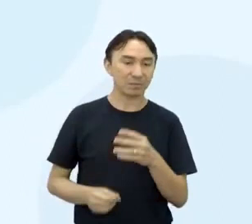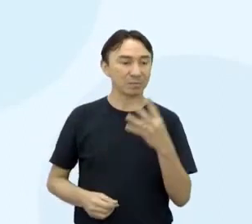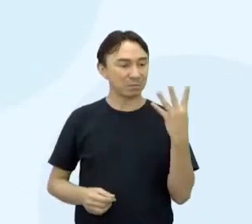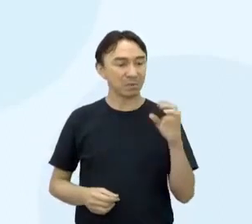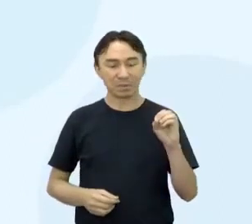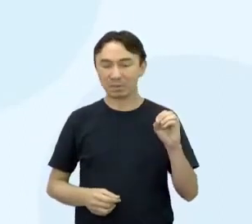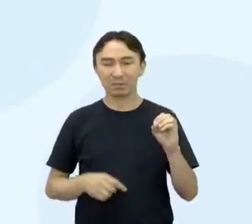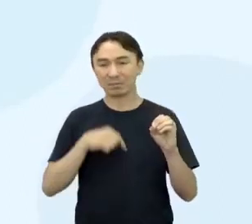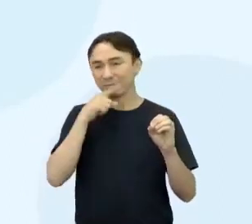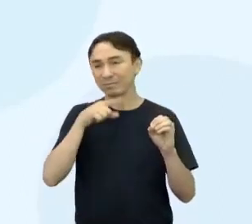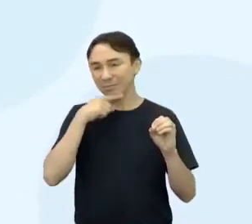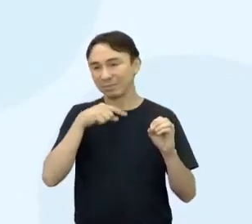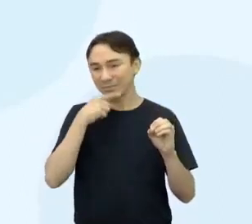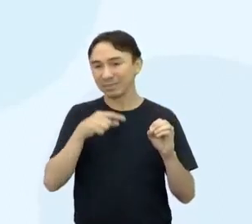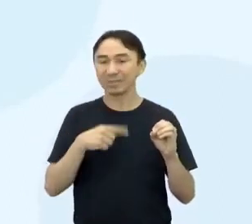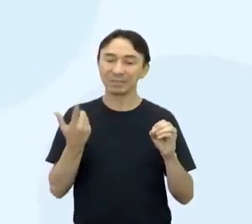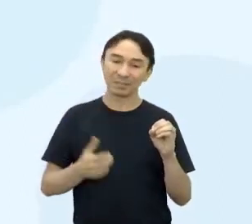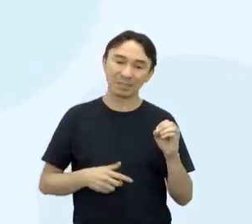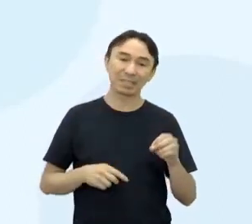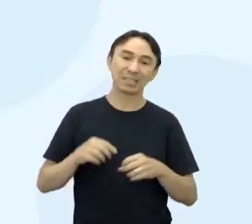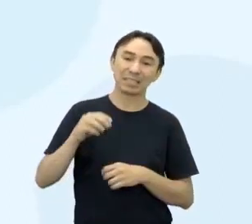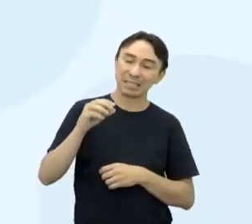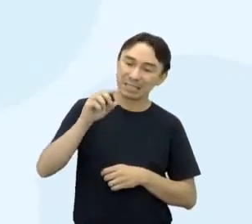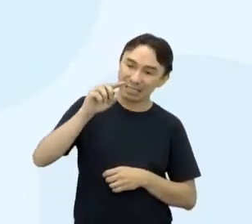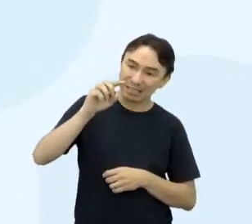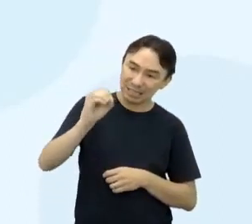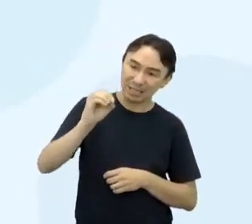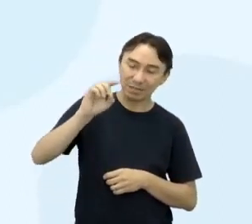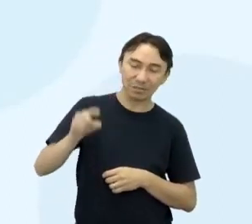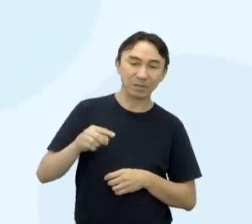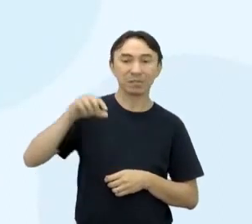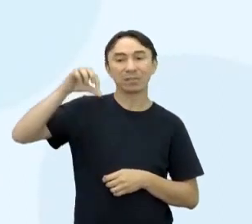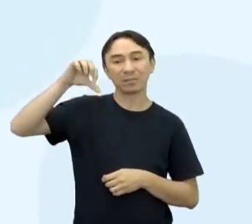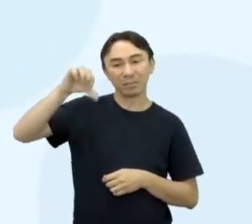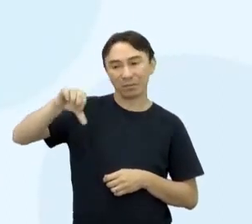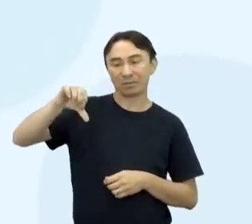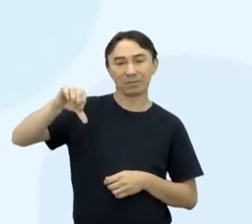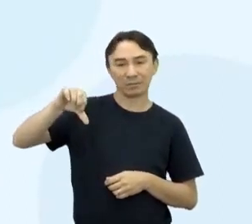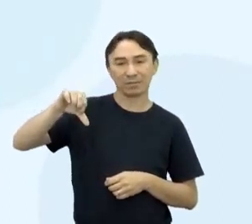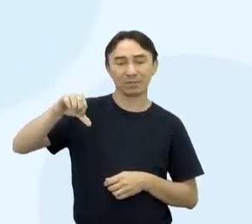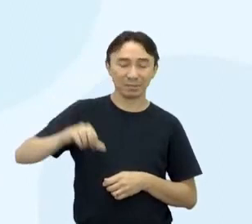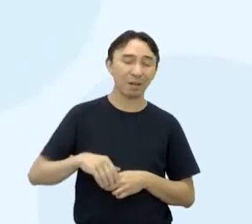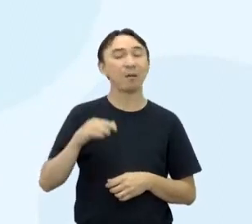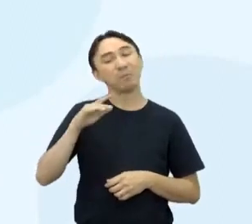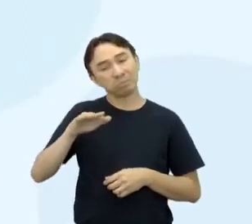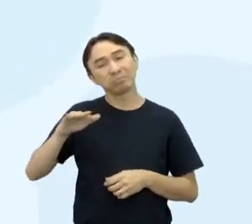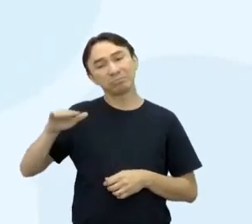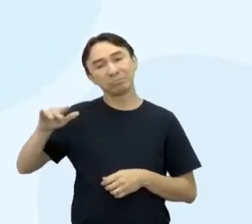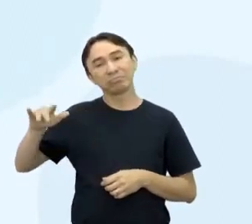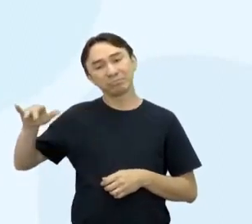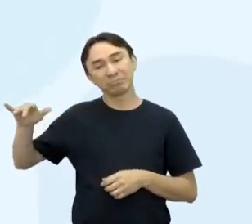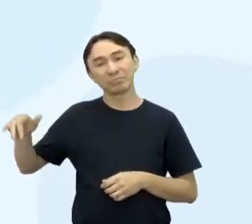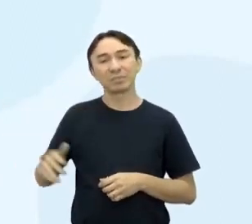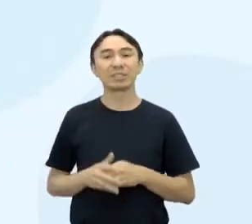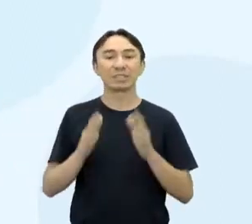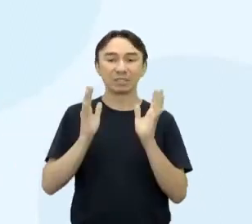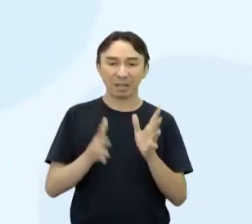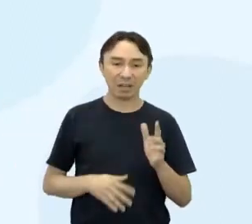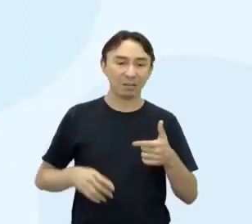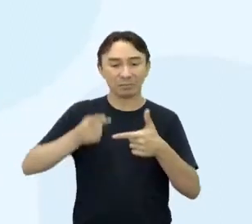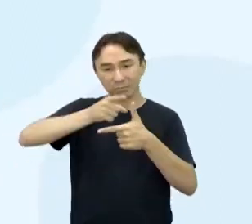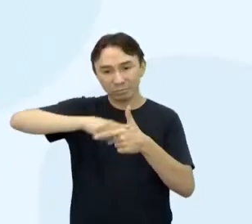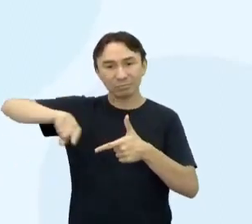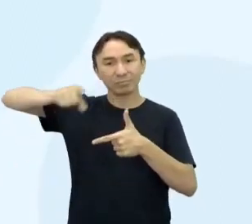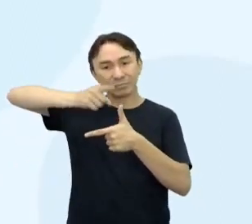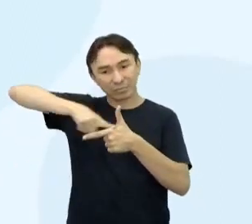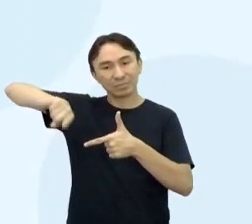né? Acrescenta um 0. Isso aqui dá 9 vezes. Então, 0,9. E assim vai indo. Fazendo todas essas divisões